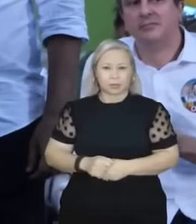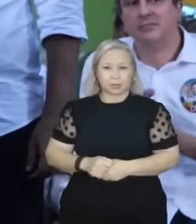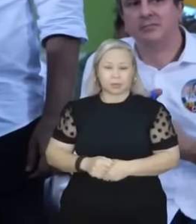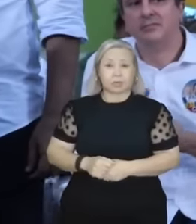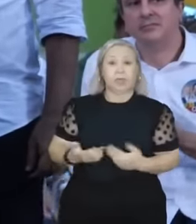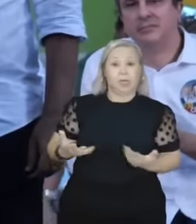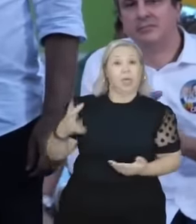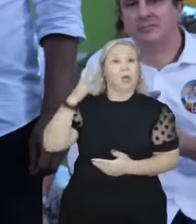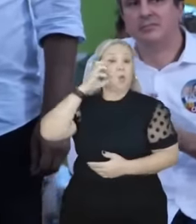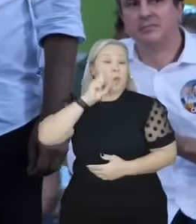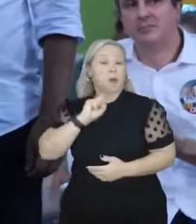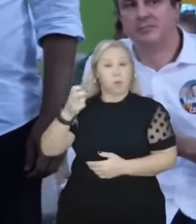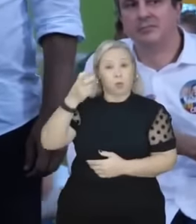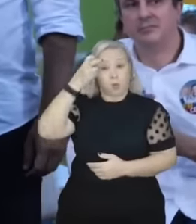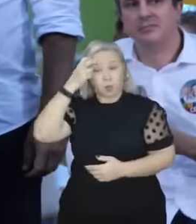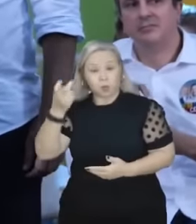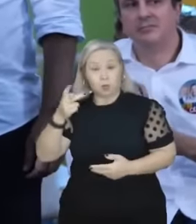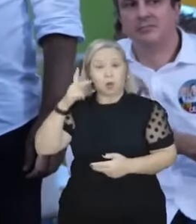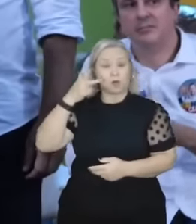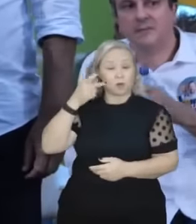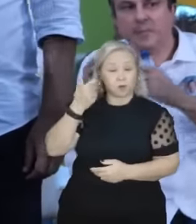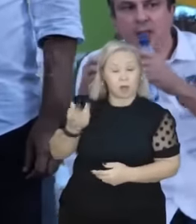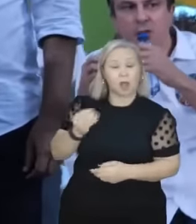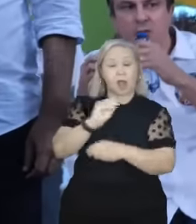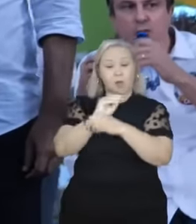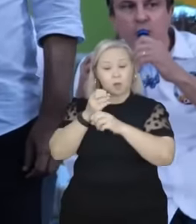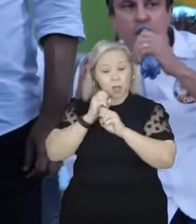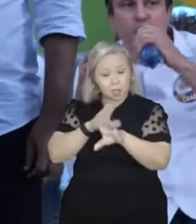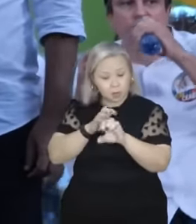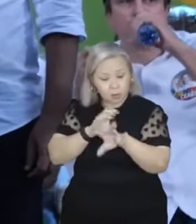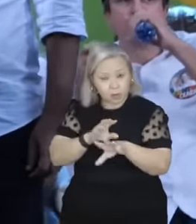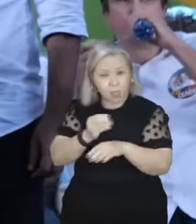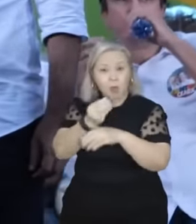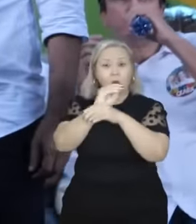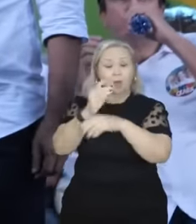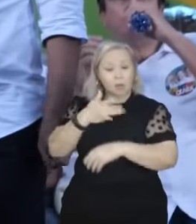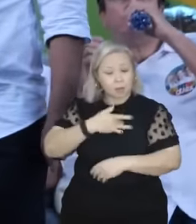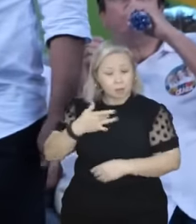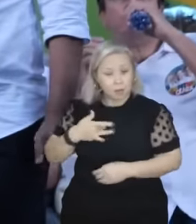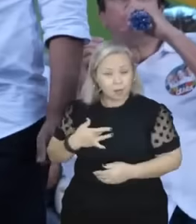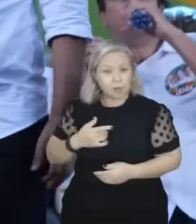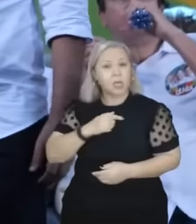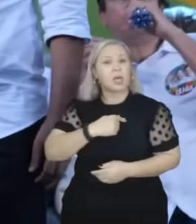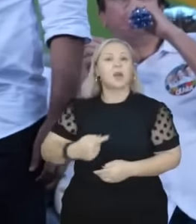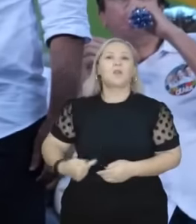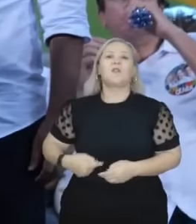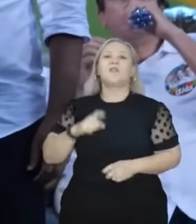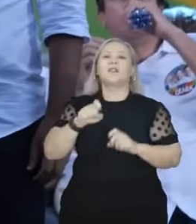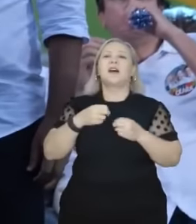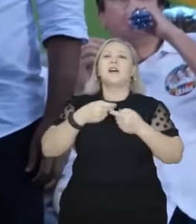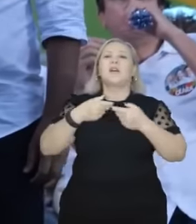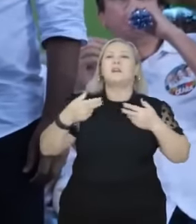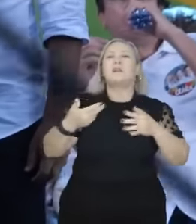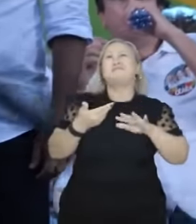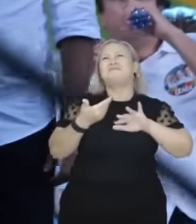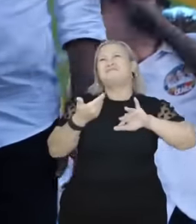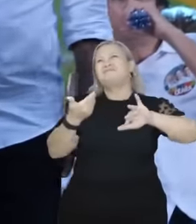da educação do Ceará, para cuidar da saúde, porque governar é uma coisa muito distante. E você sabe